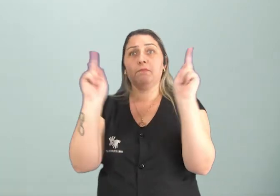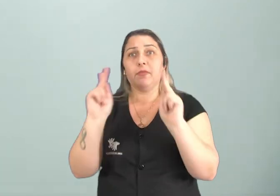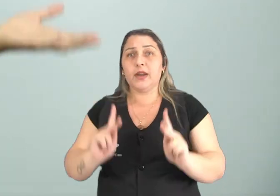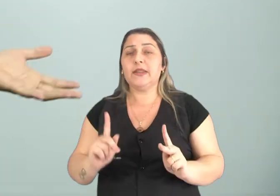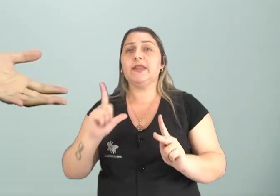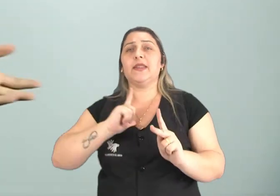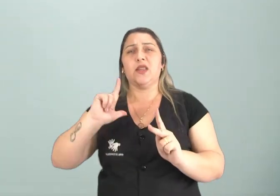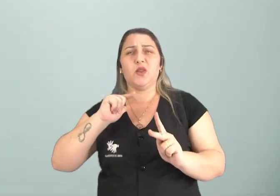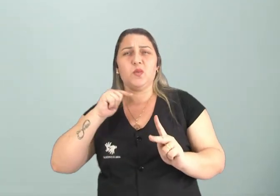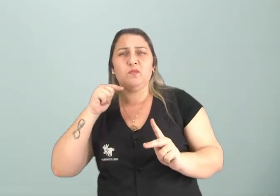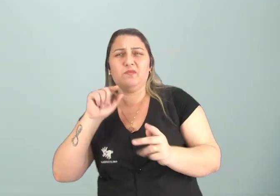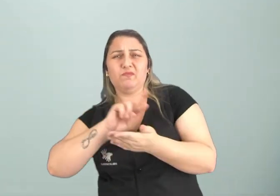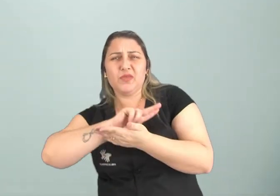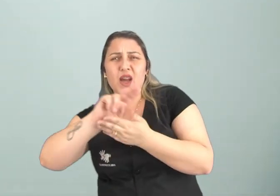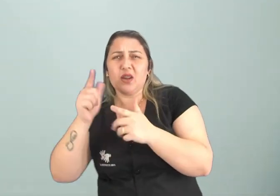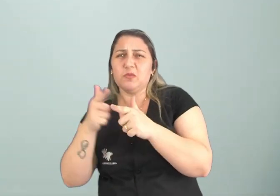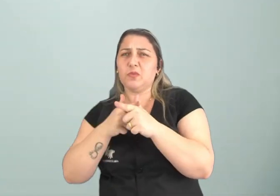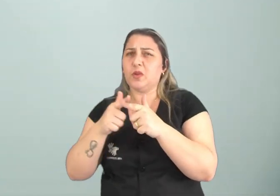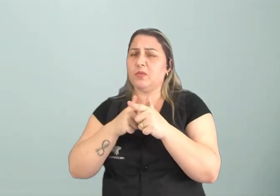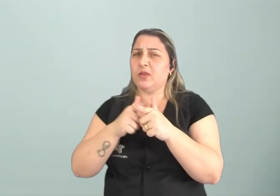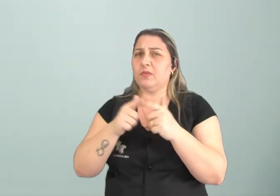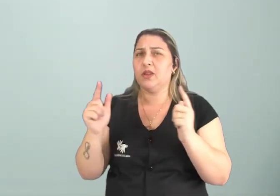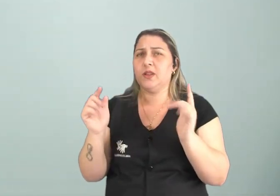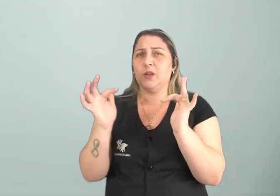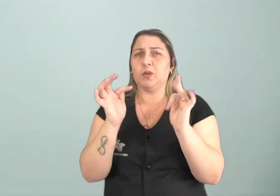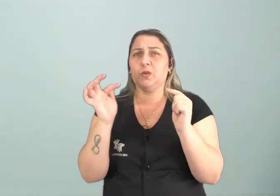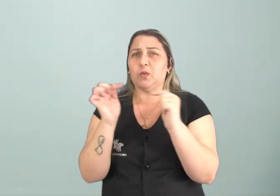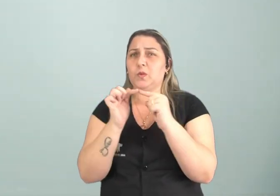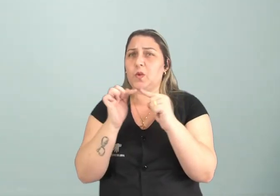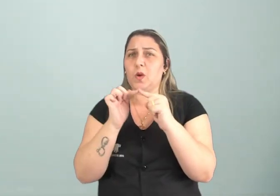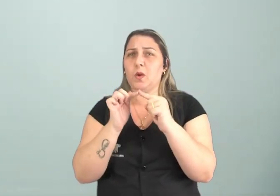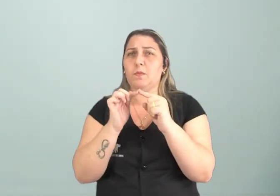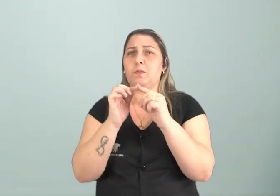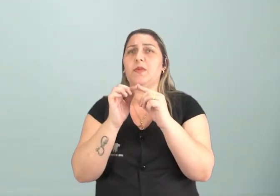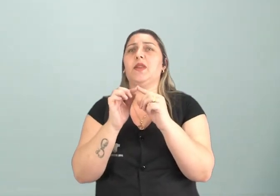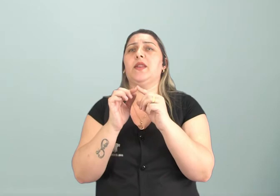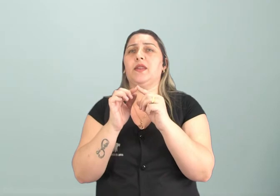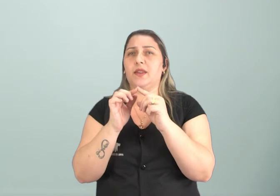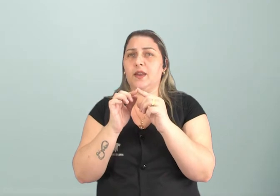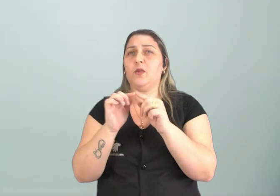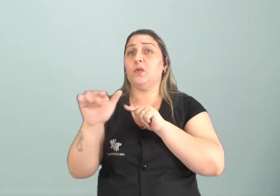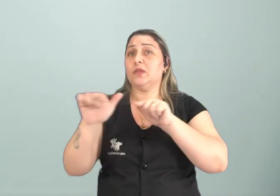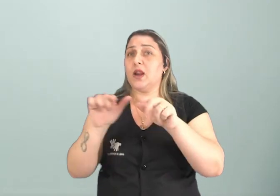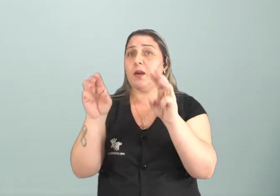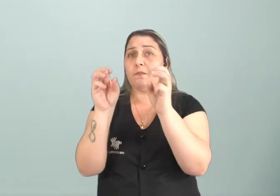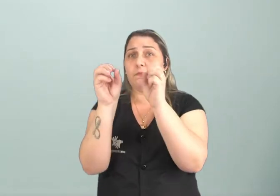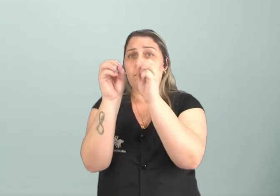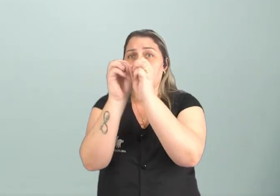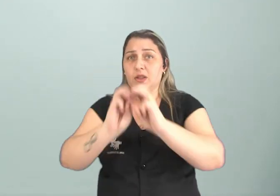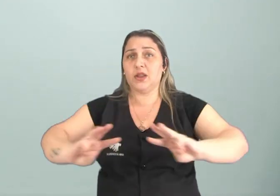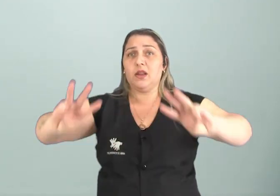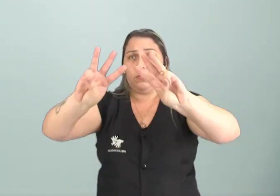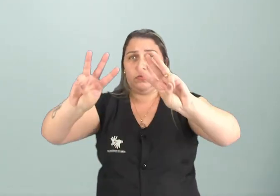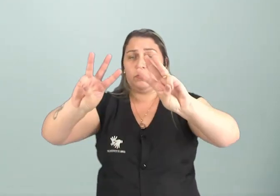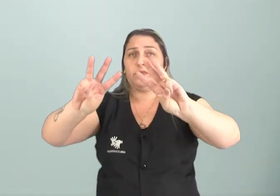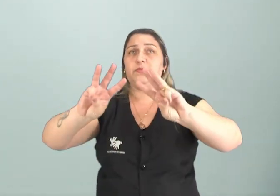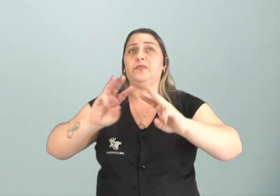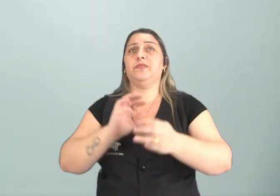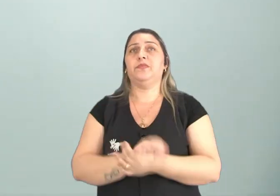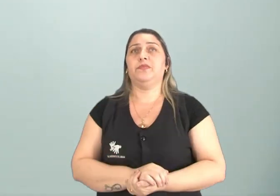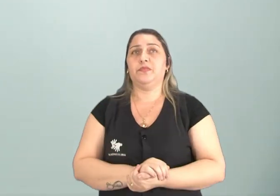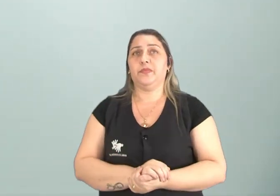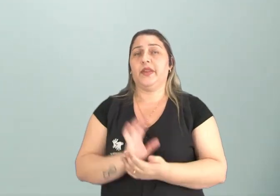outras problemáticas que vão além de acordos, certo? Que vão além de mediação de paz, além de conversas, de diálogo.